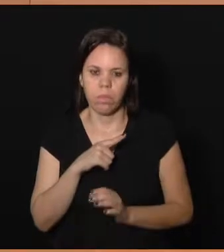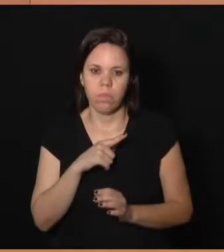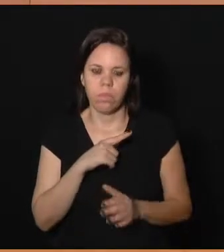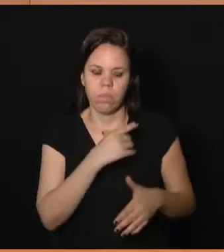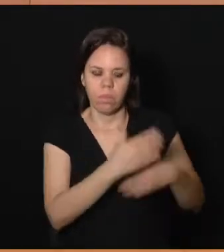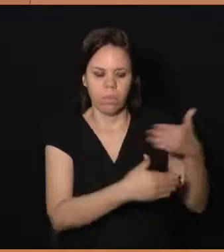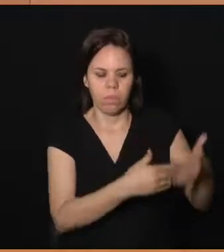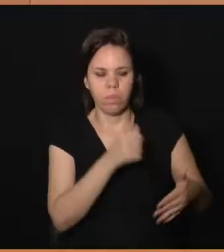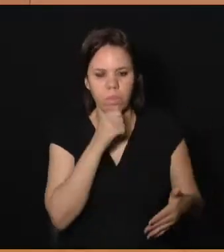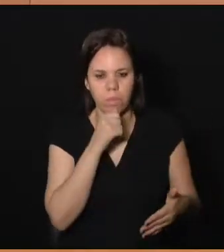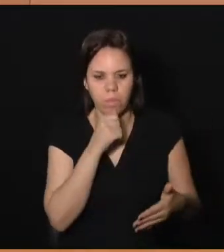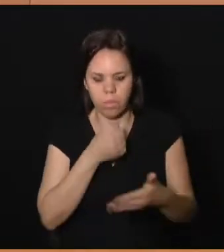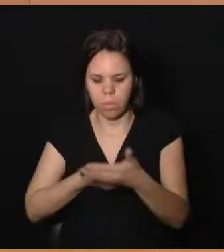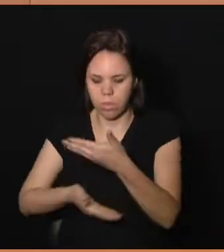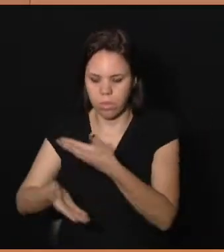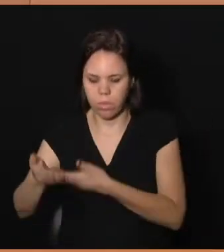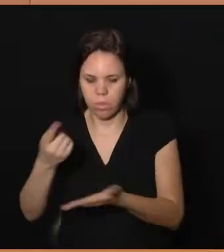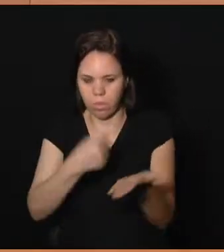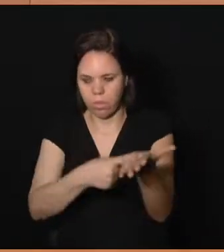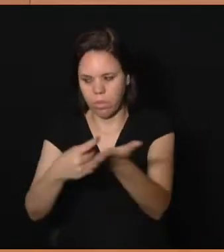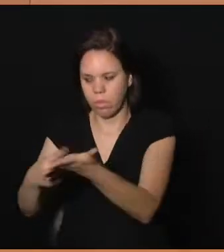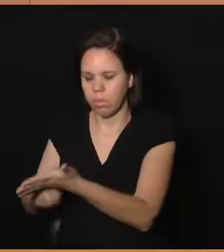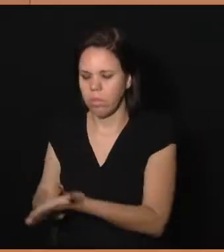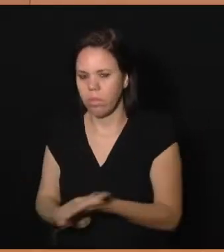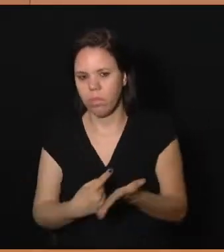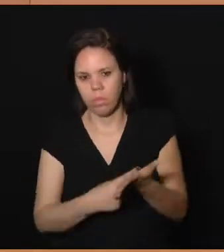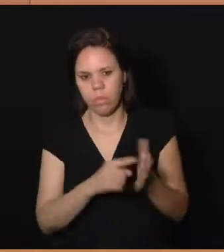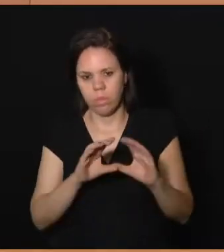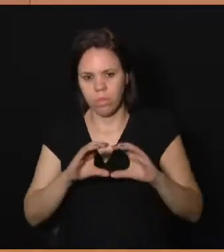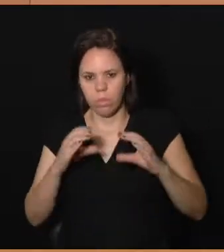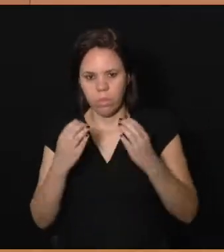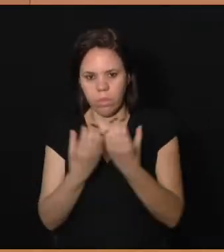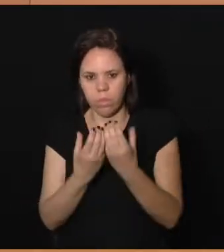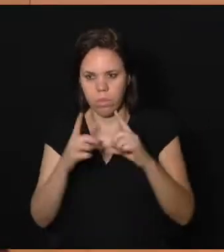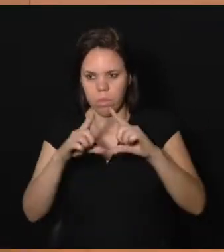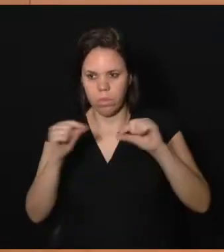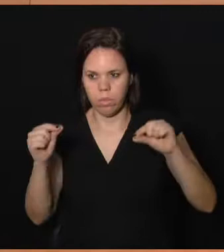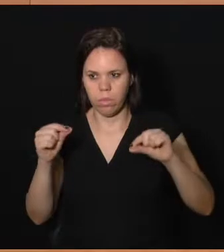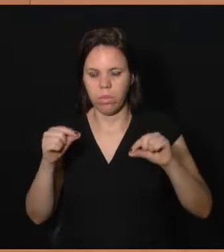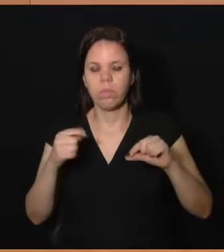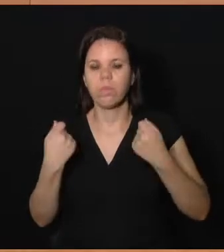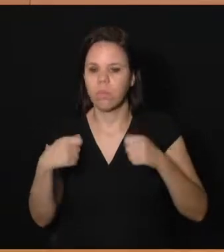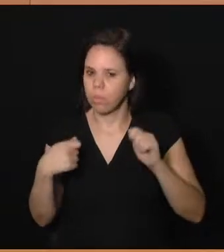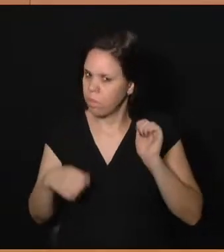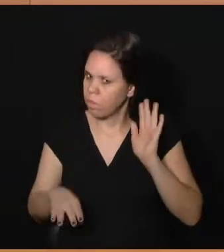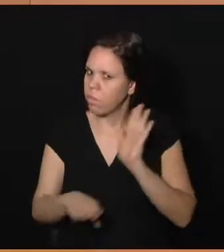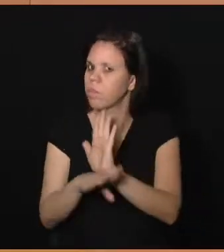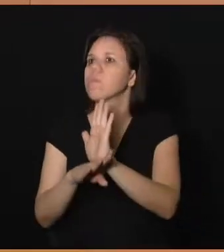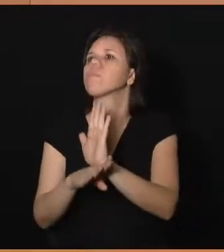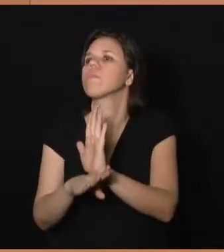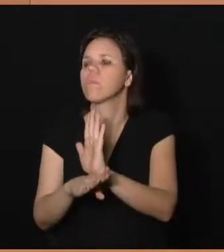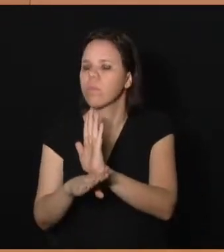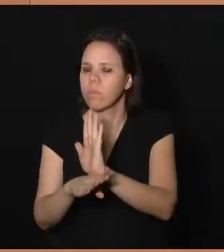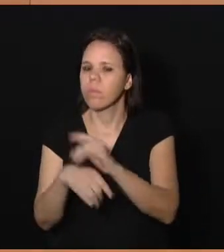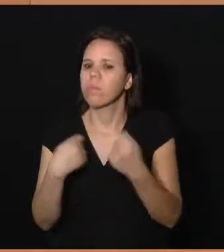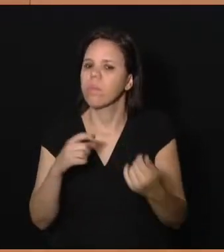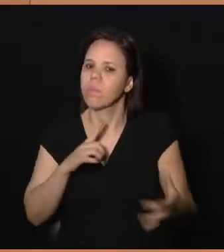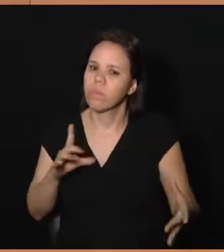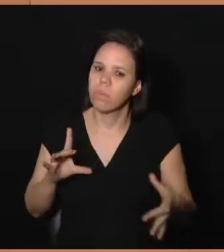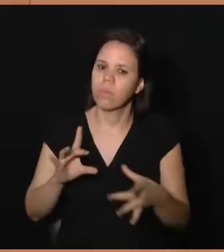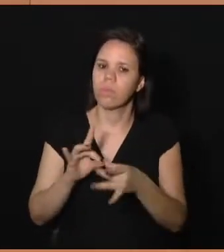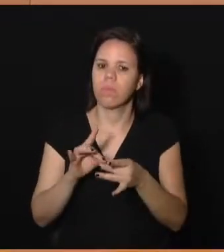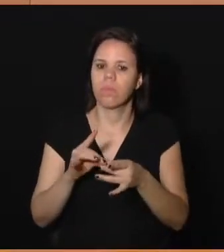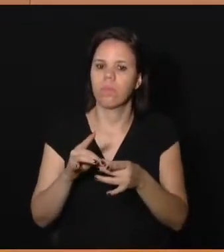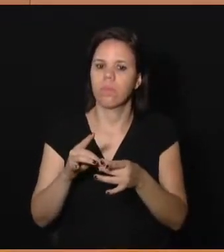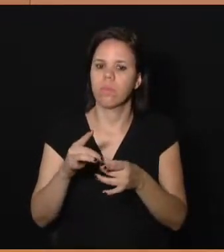internação desses acordos. O Congresso precisa ajudar, e por isso que a gente sempre fala, temos que estar aliado realmente à questão